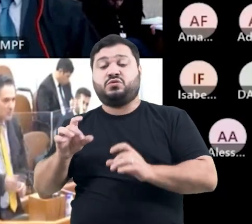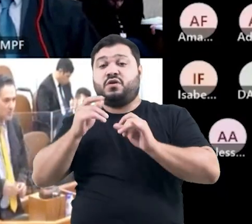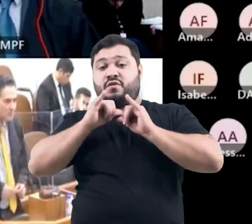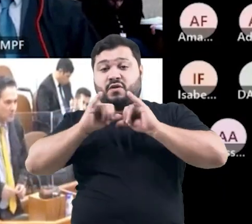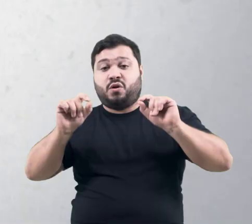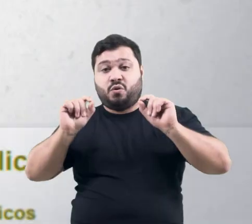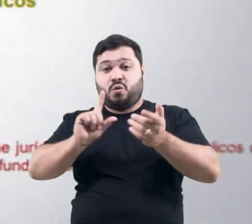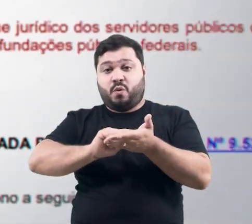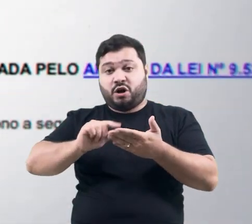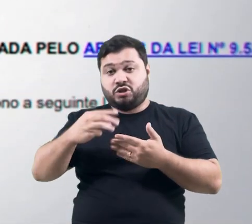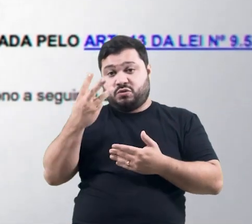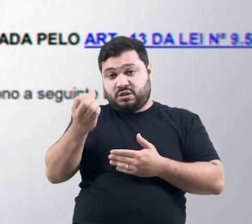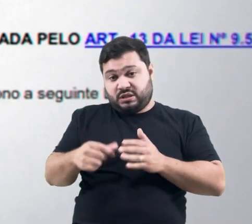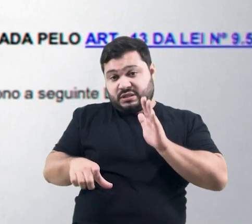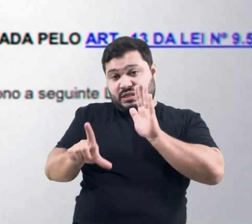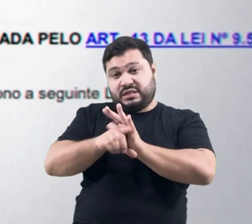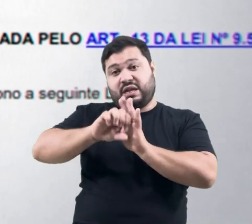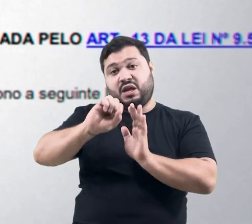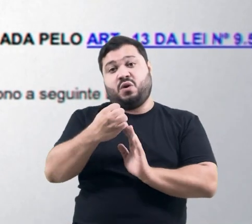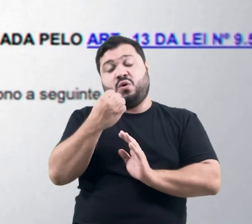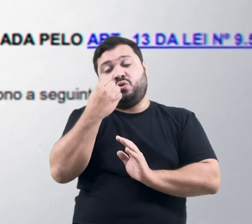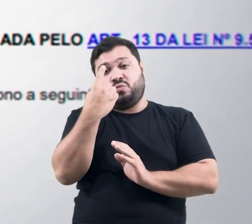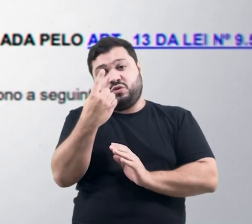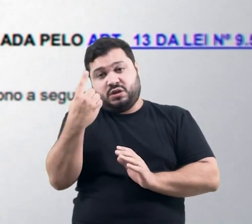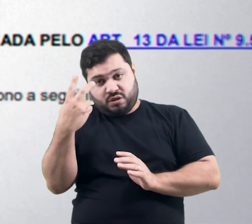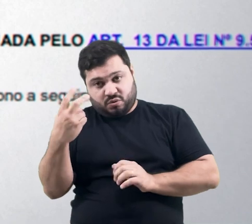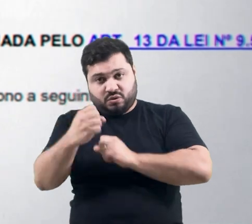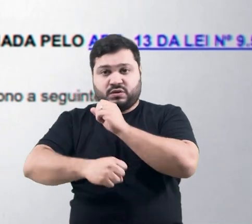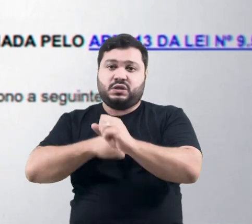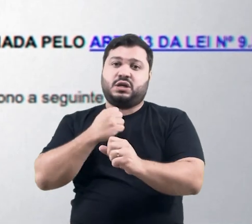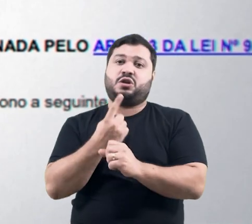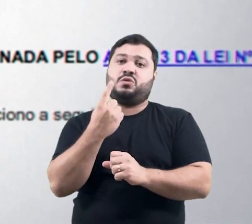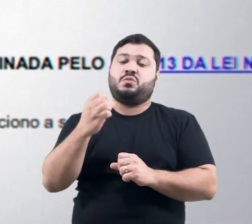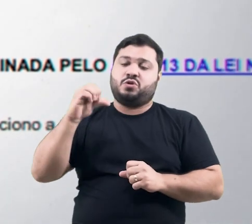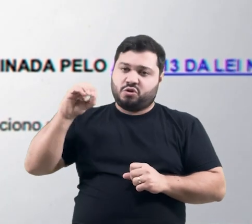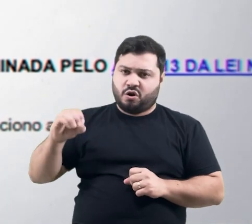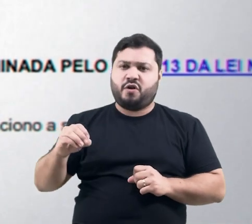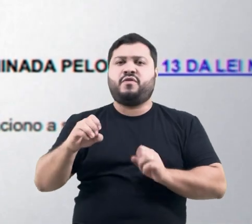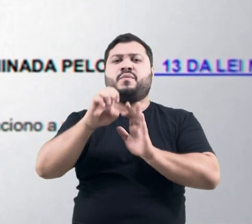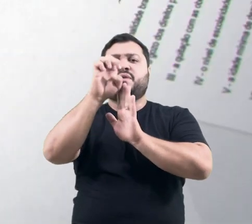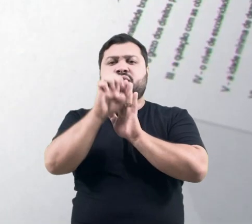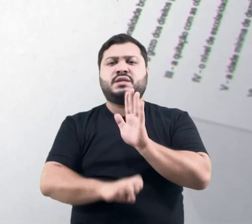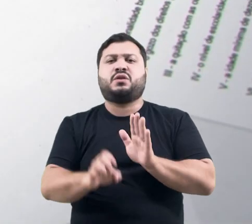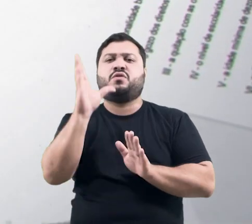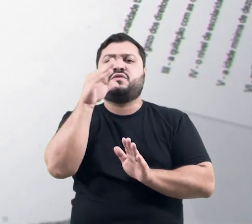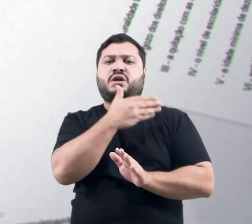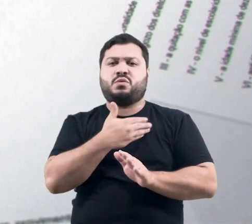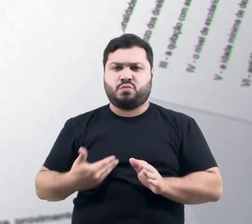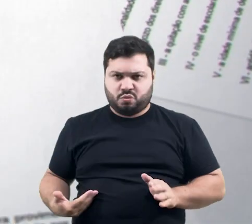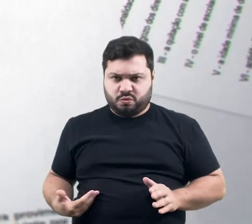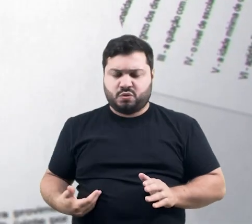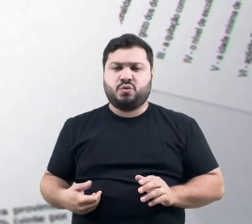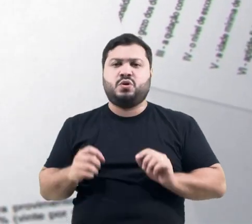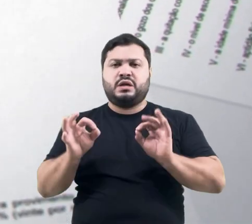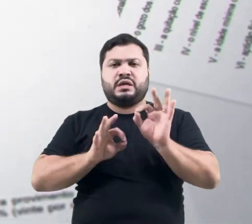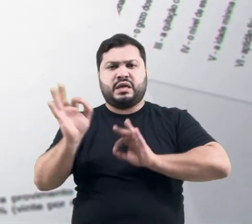Mendanha Gonzaga, destacou o artigo 36 da Lei 8.112 de 1990, Estatuto dos